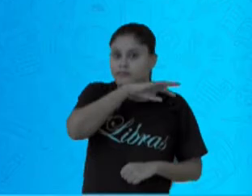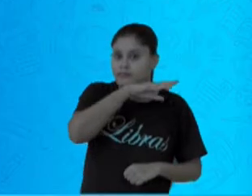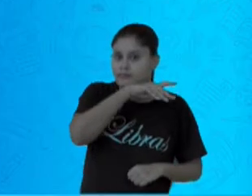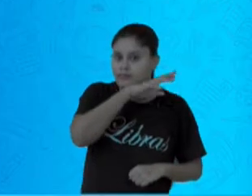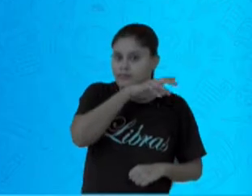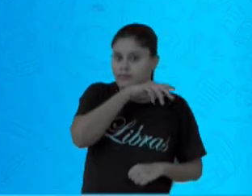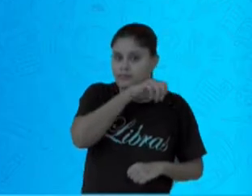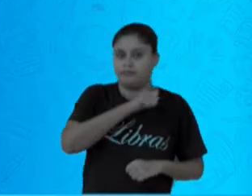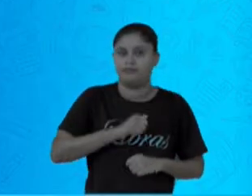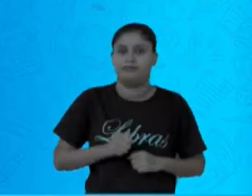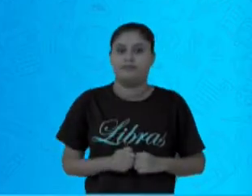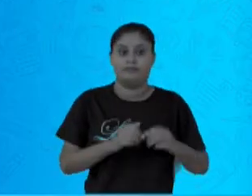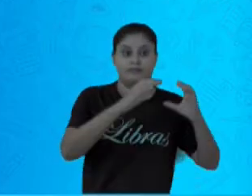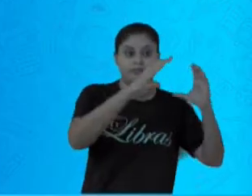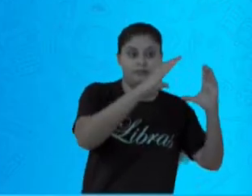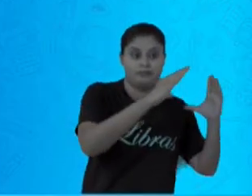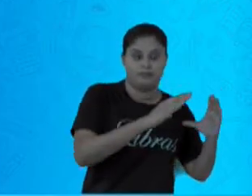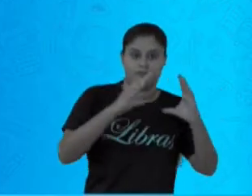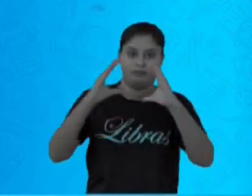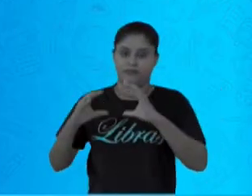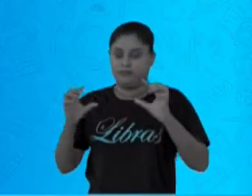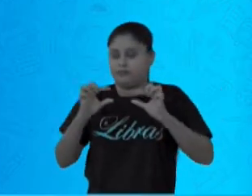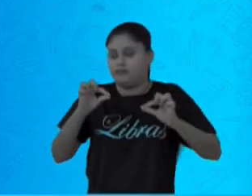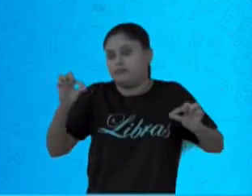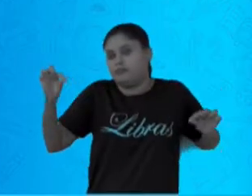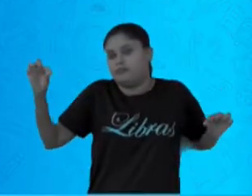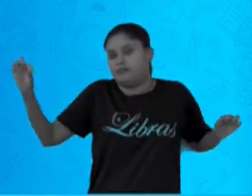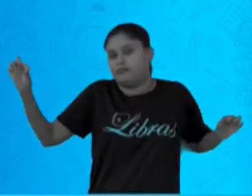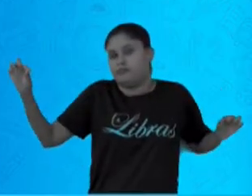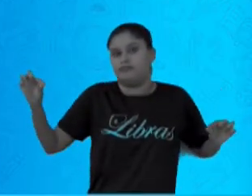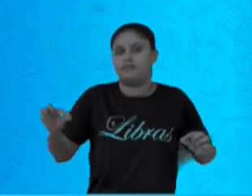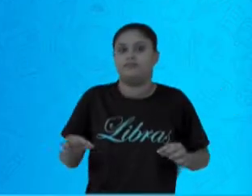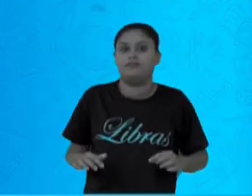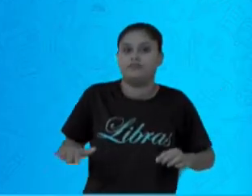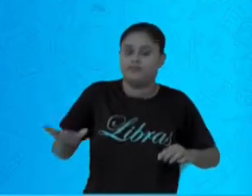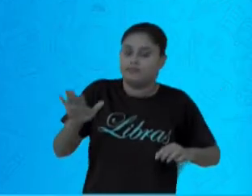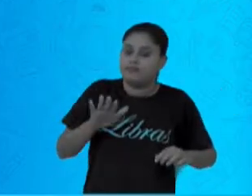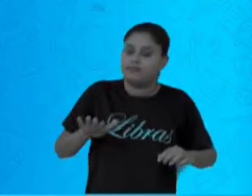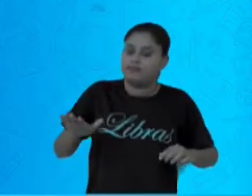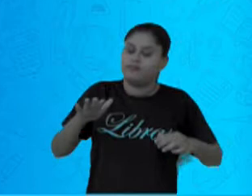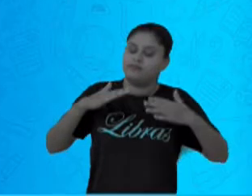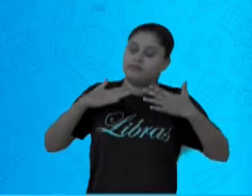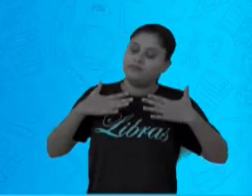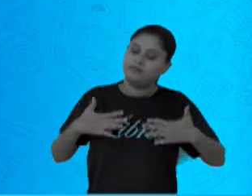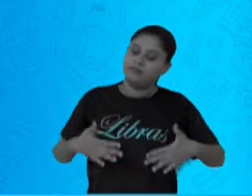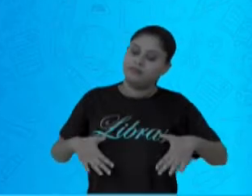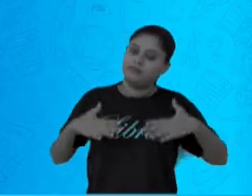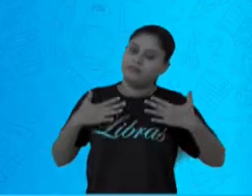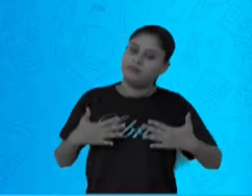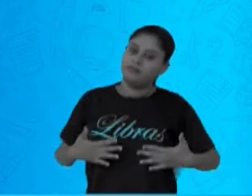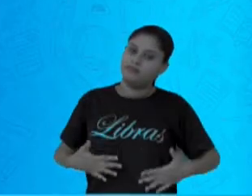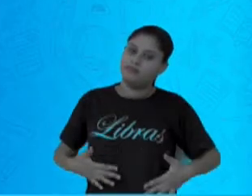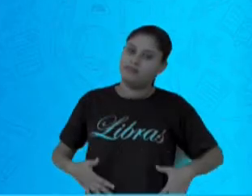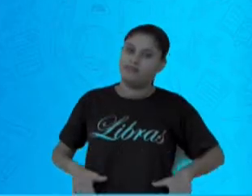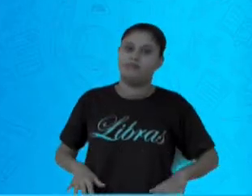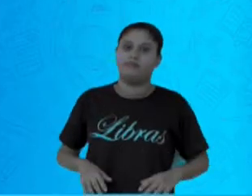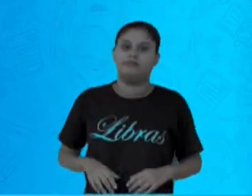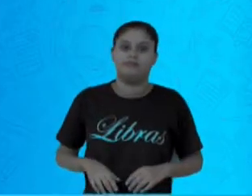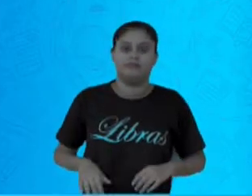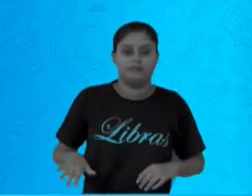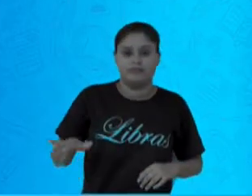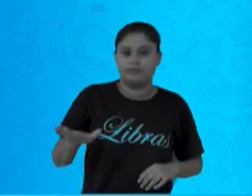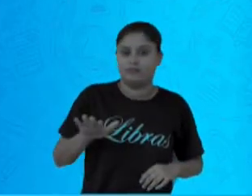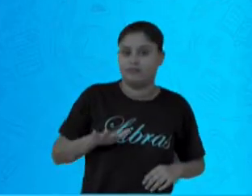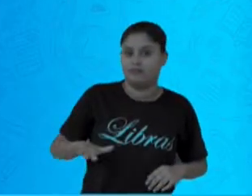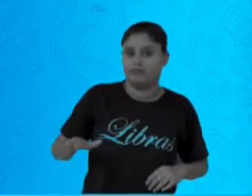animais. As casas são construídas uma longe das outras e o ambiente é um ambiente mais calmo, né? Não tem poluição na